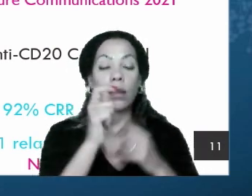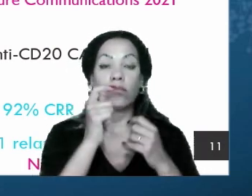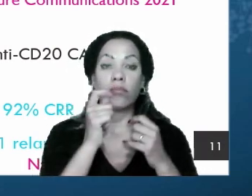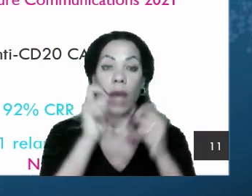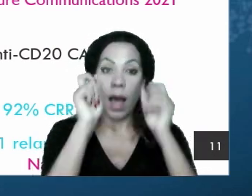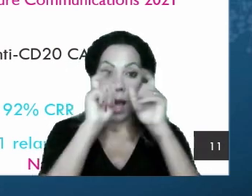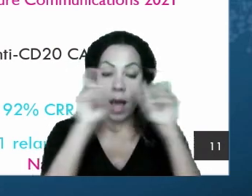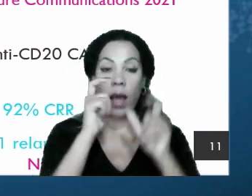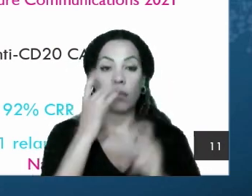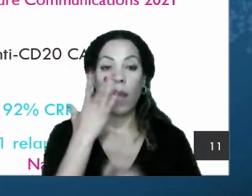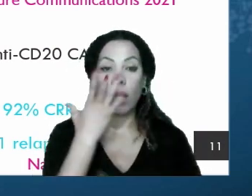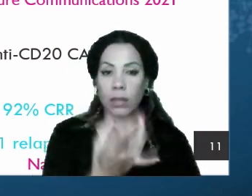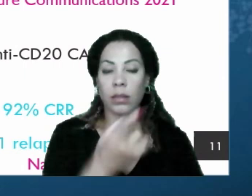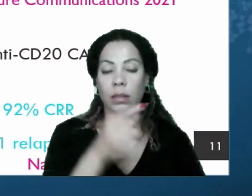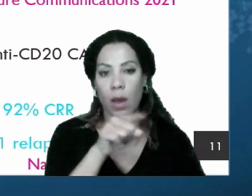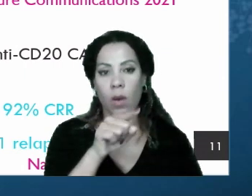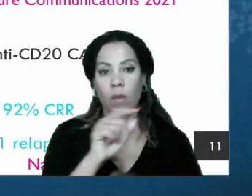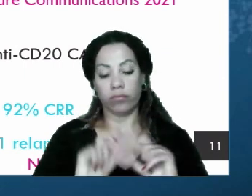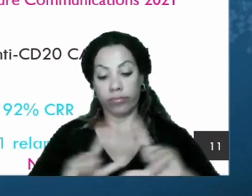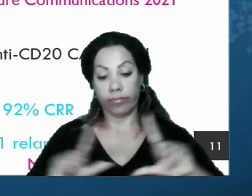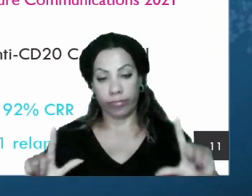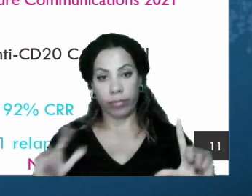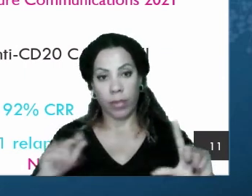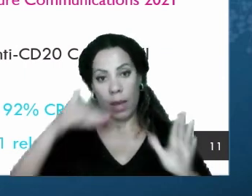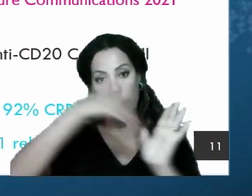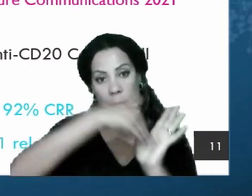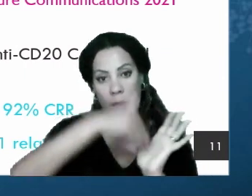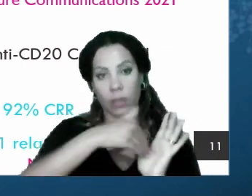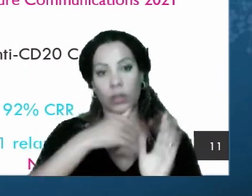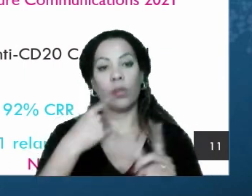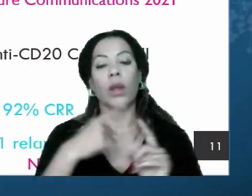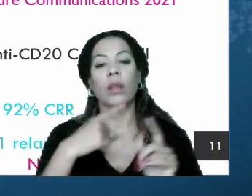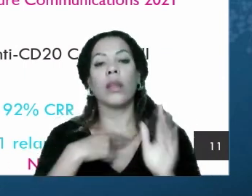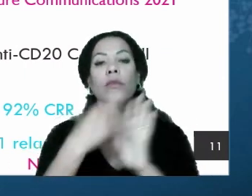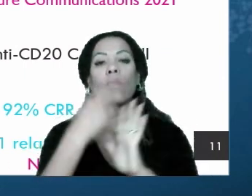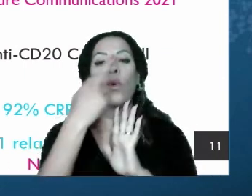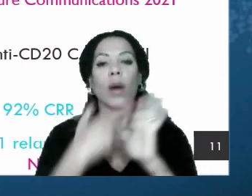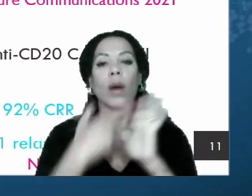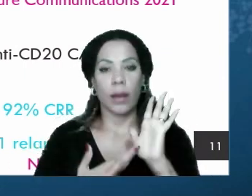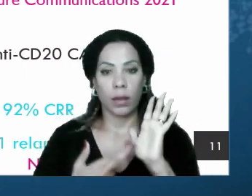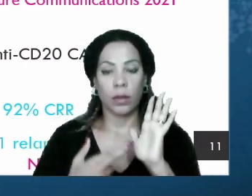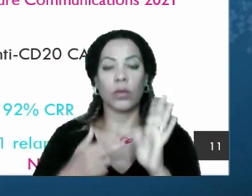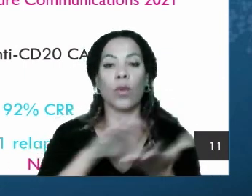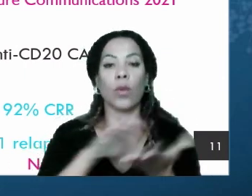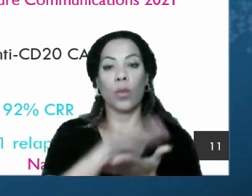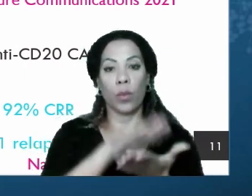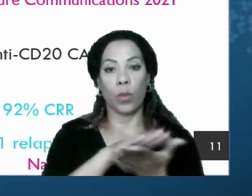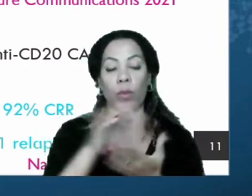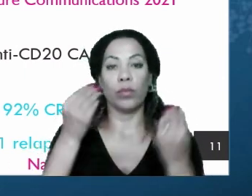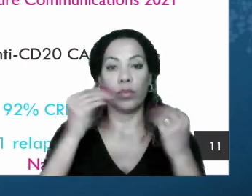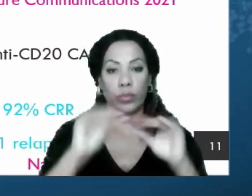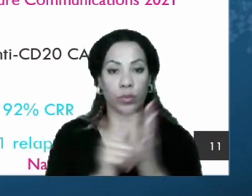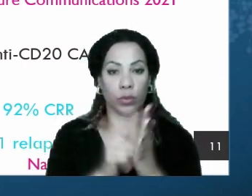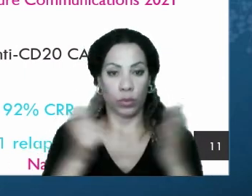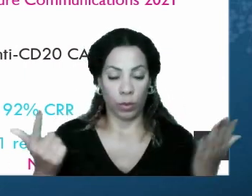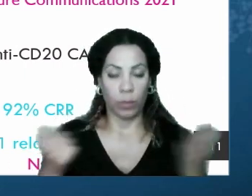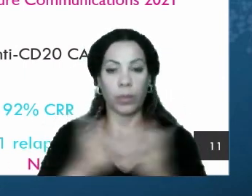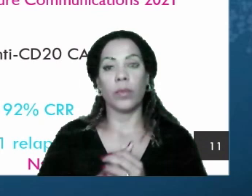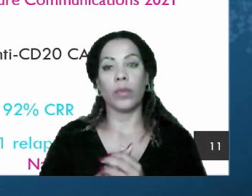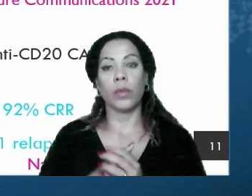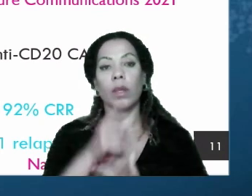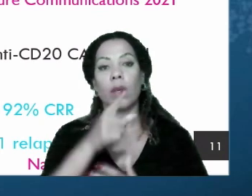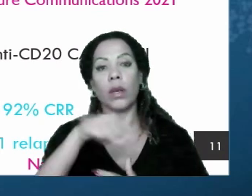Eles tiveram um relatório que foi publicado na imprensa. Eles estão